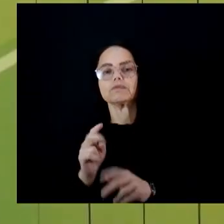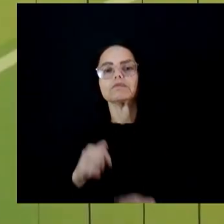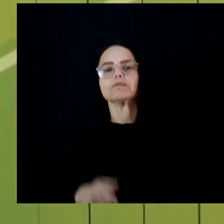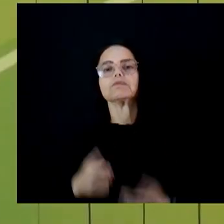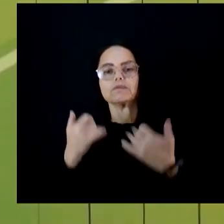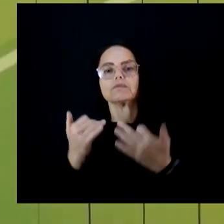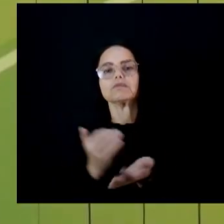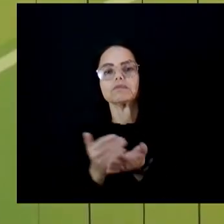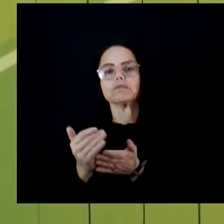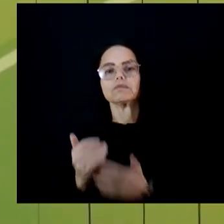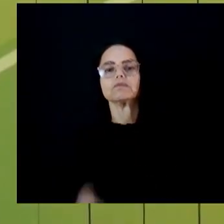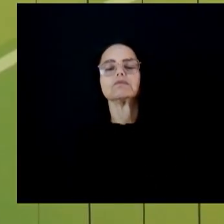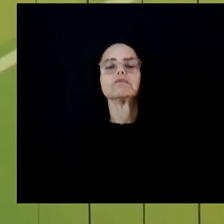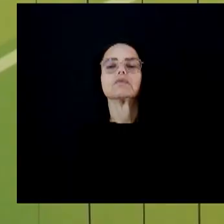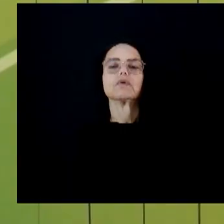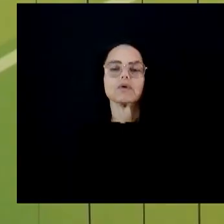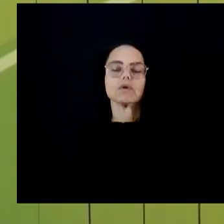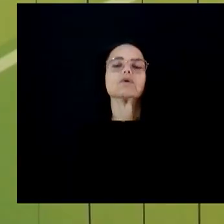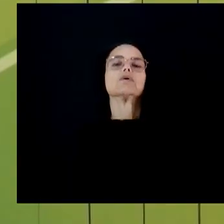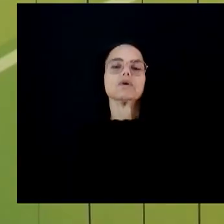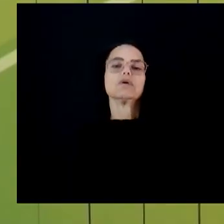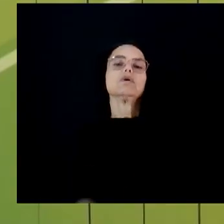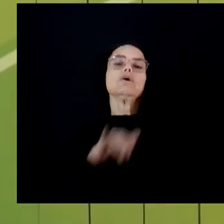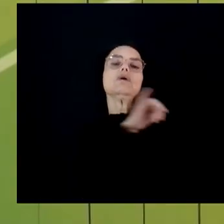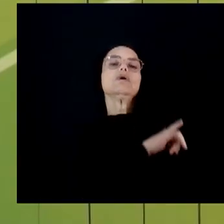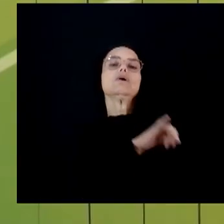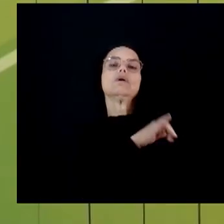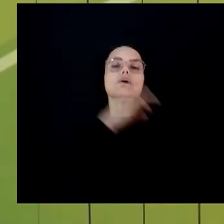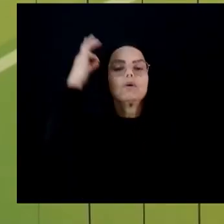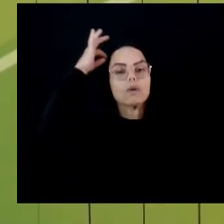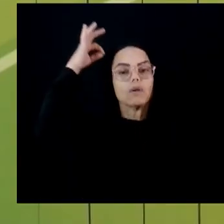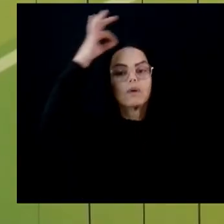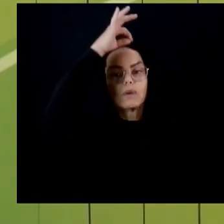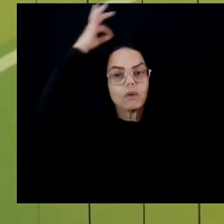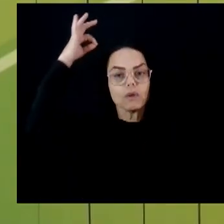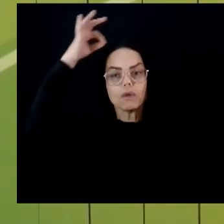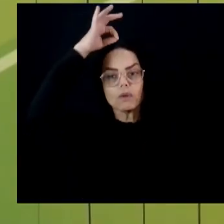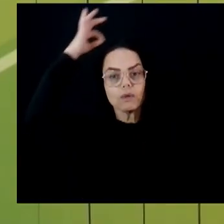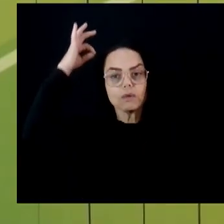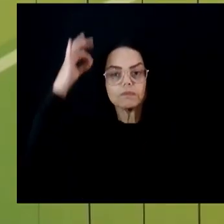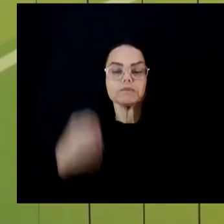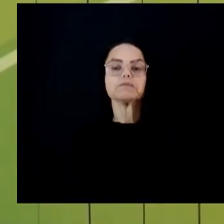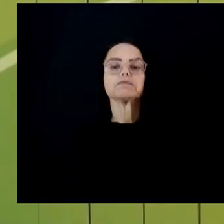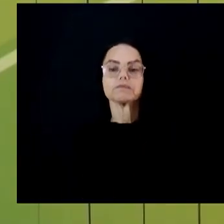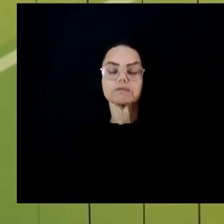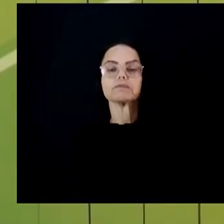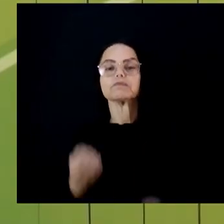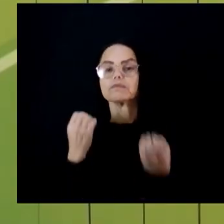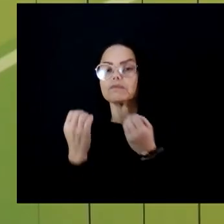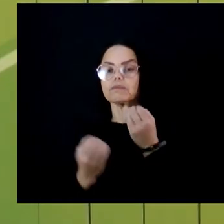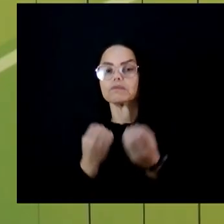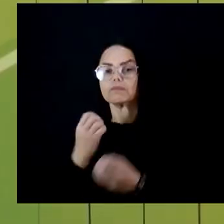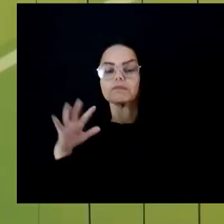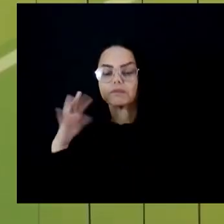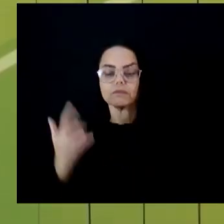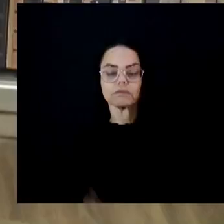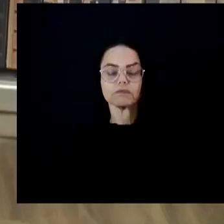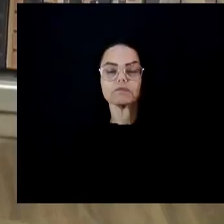do programa, do Rio de Janeiro, do Espírito Santo, como que esses episódios acontecem? Como que eles são